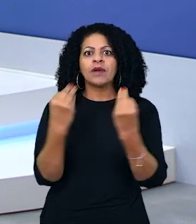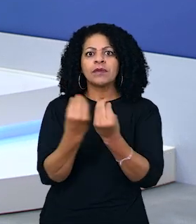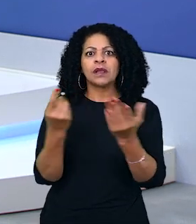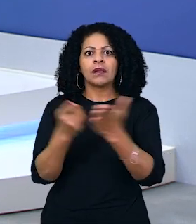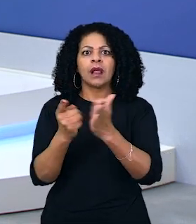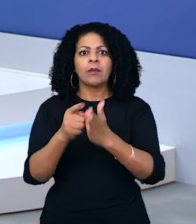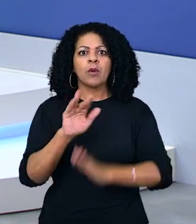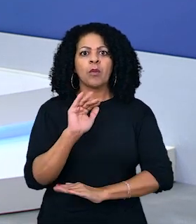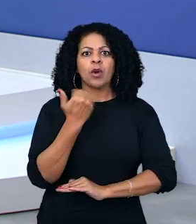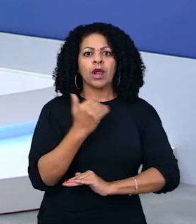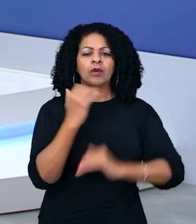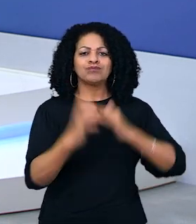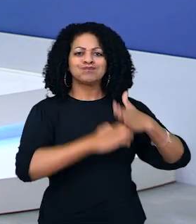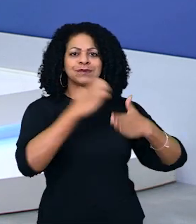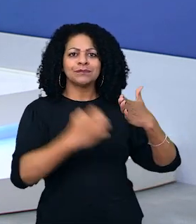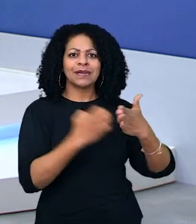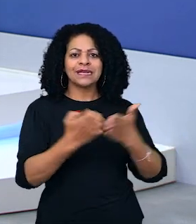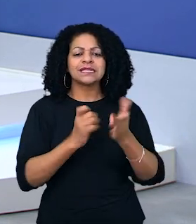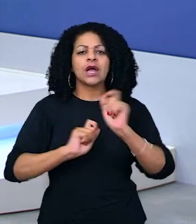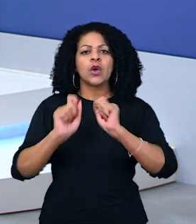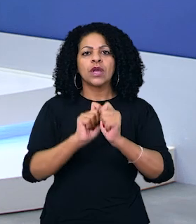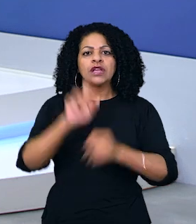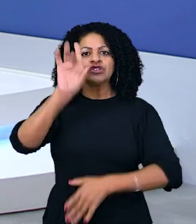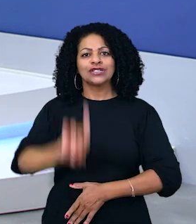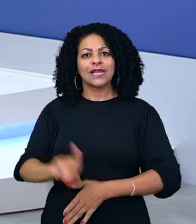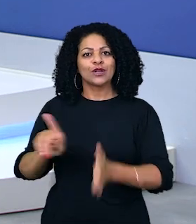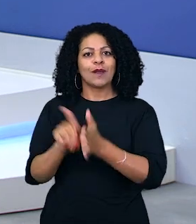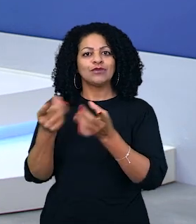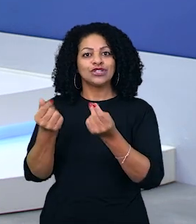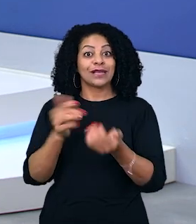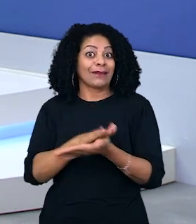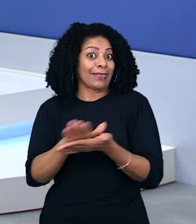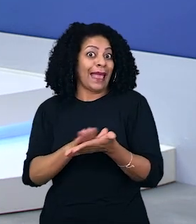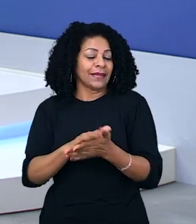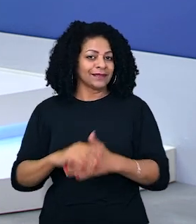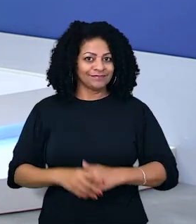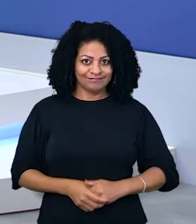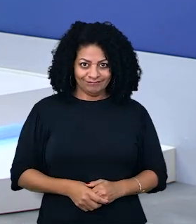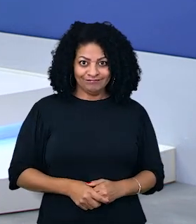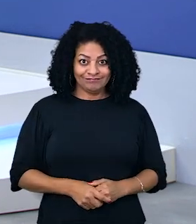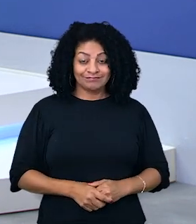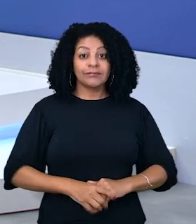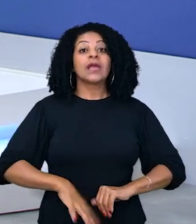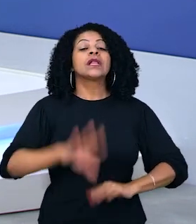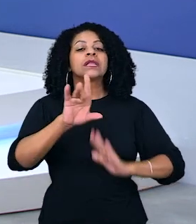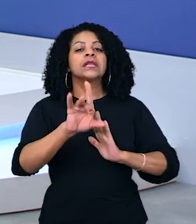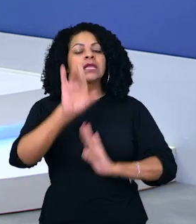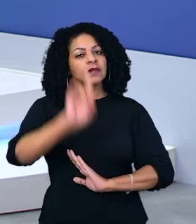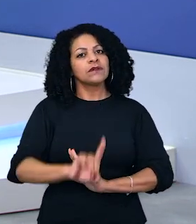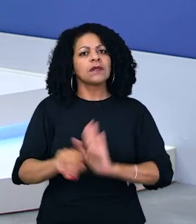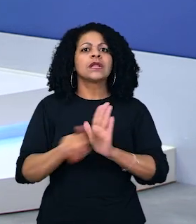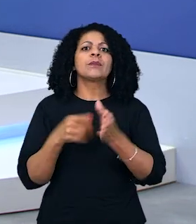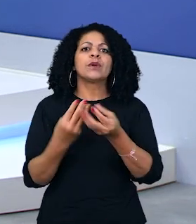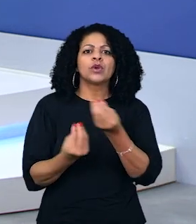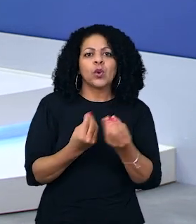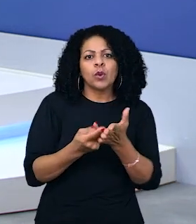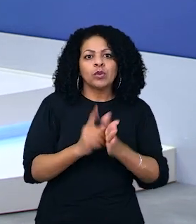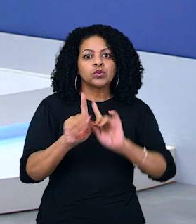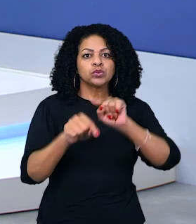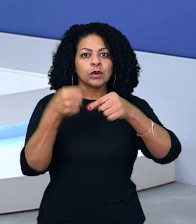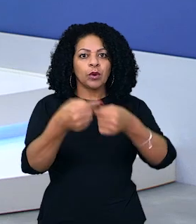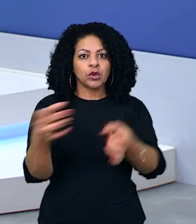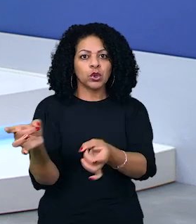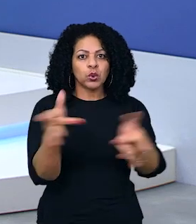ao descumprir regras de segurança não obtém direito à indenização. Bancário com deficiência deve ser reintegrado